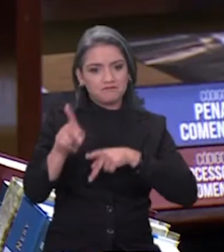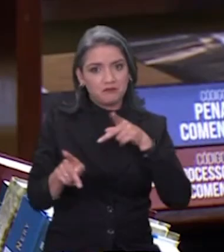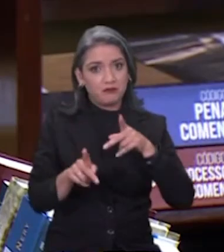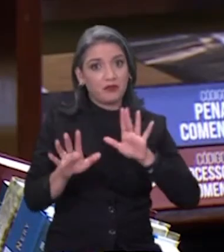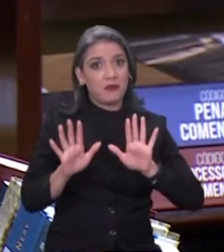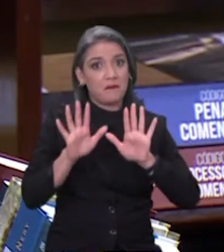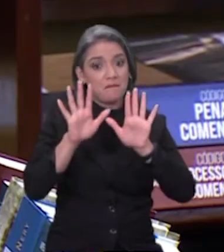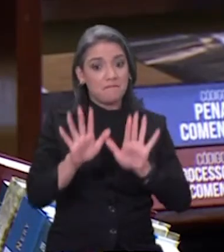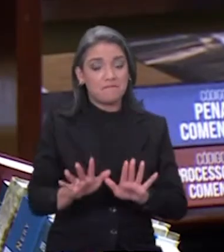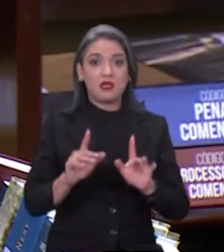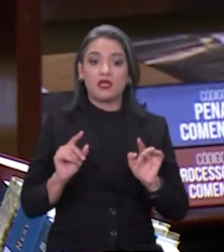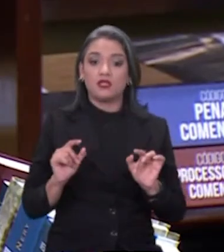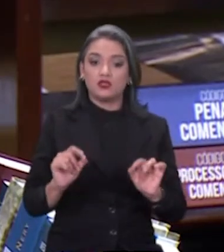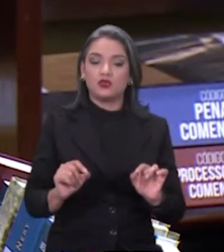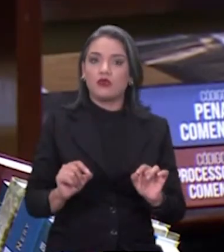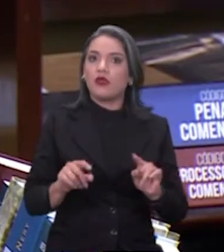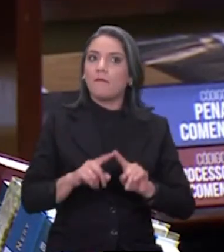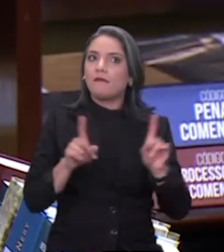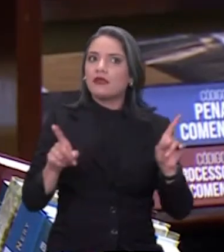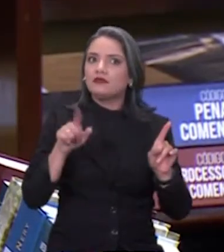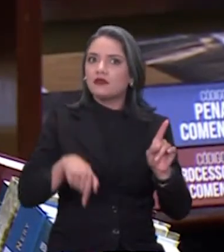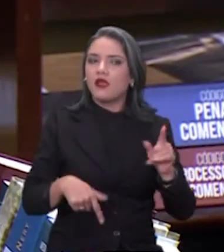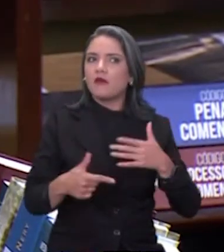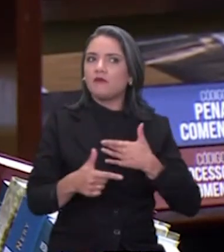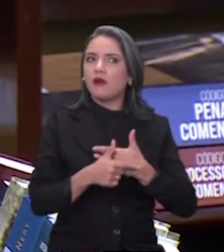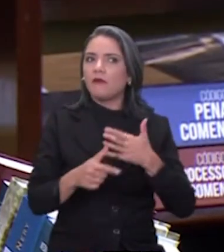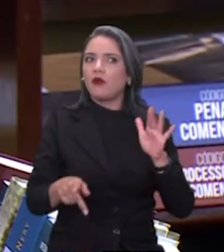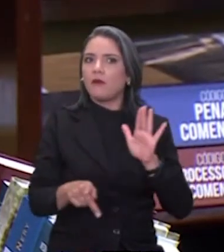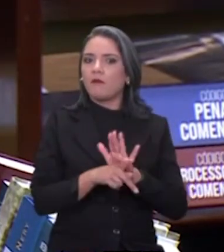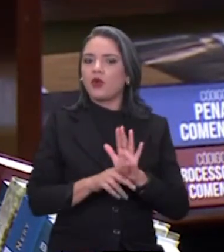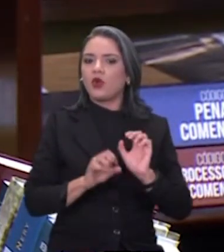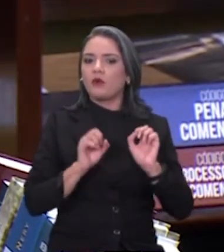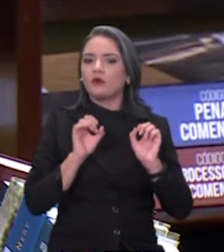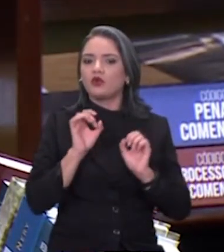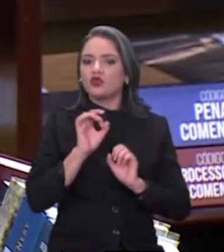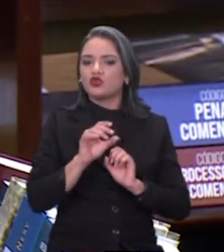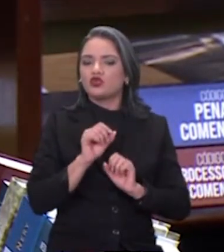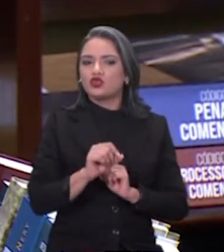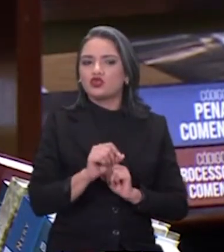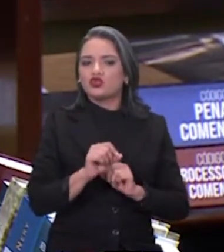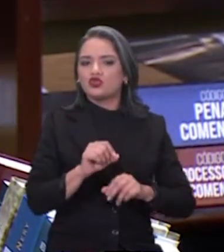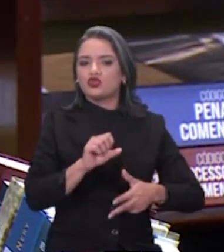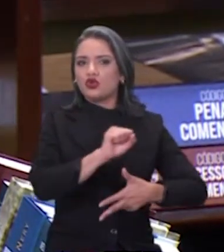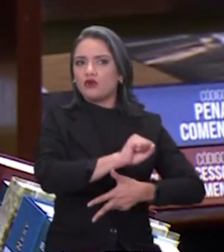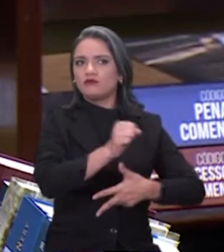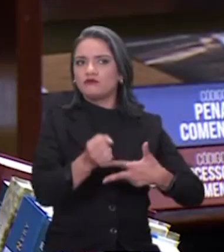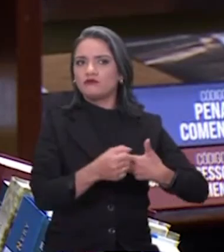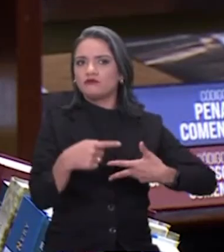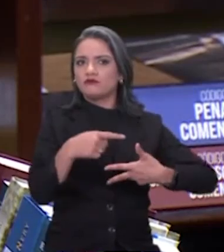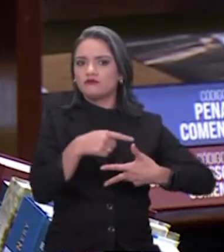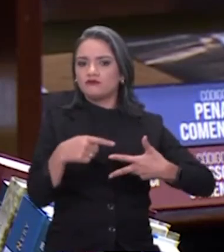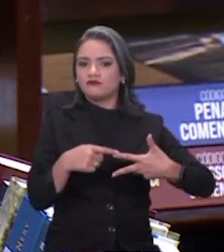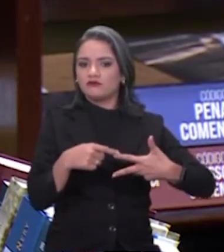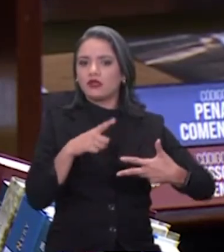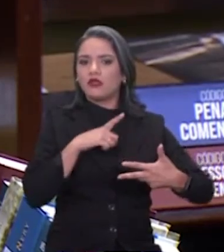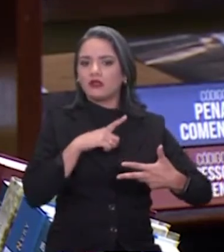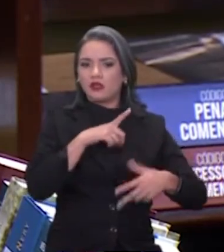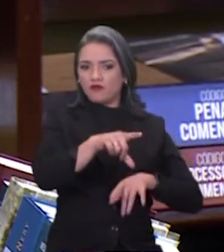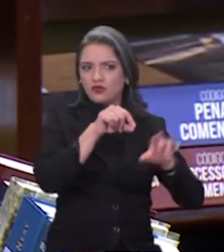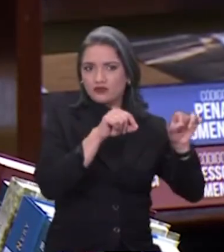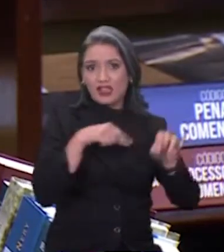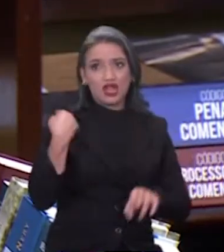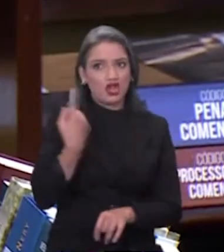apenas aos poderes integrados por mandatários eleitos. Nós não